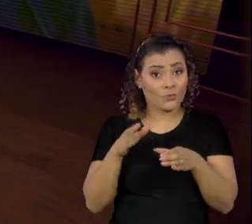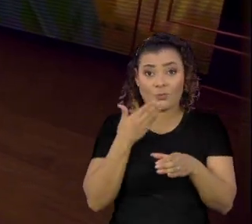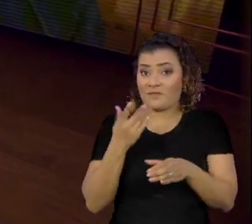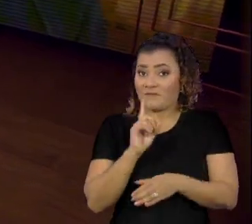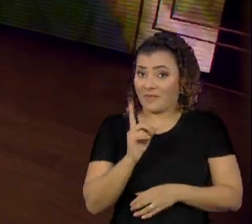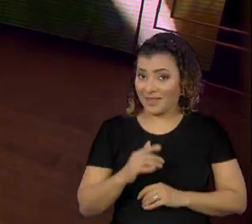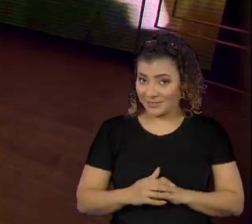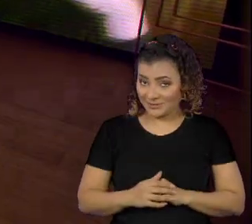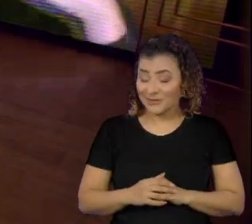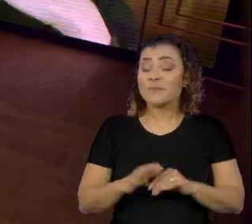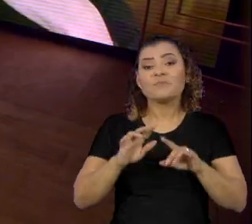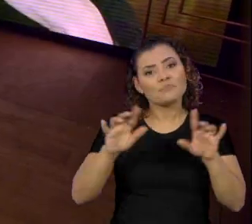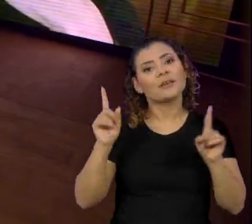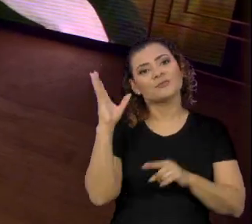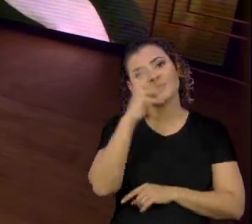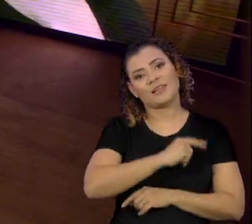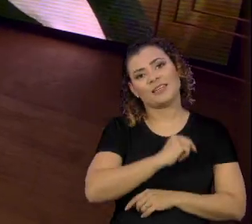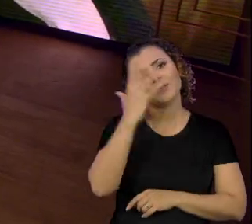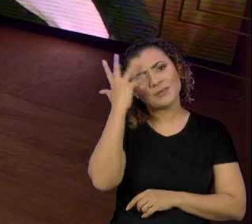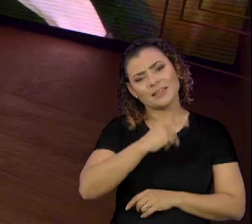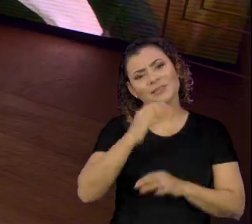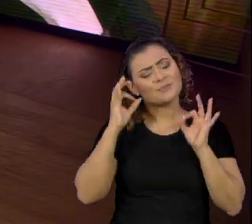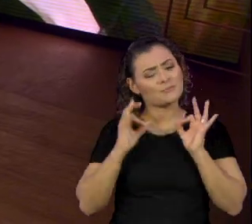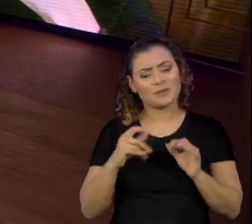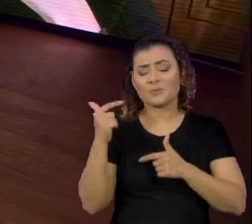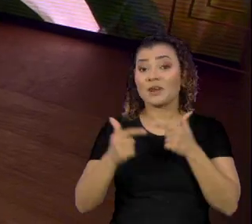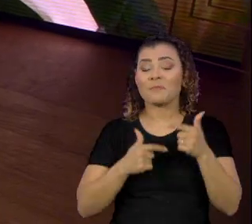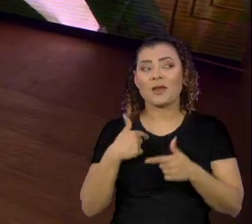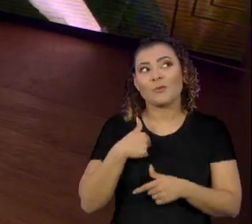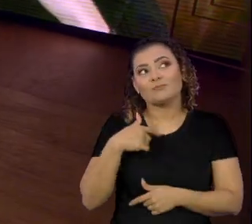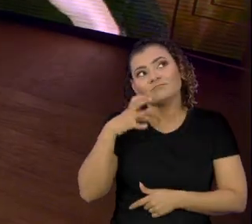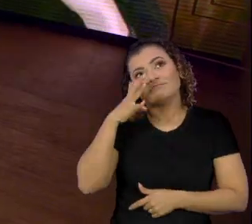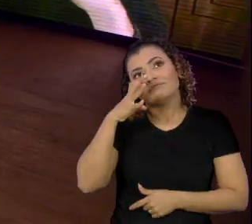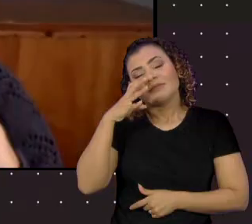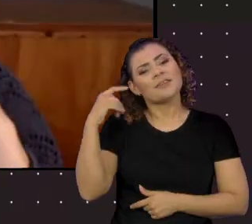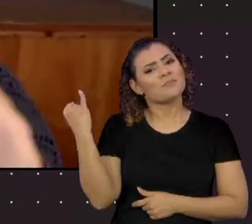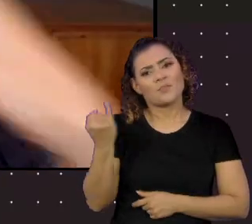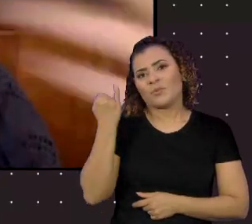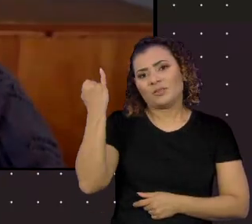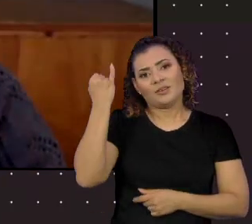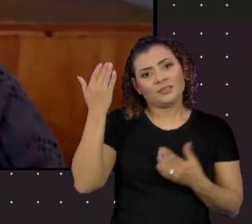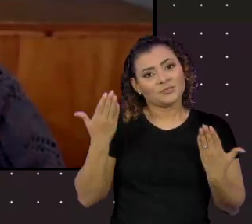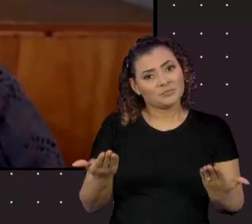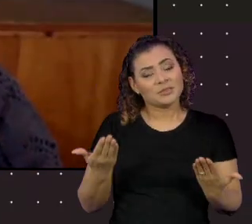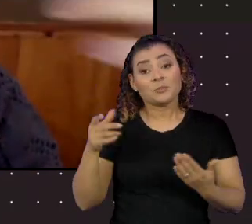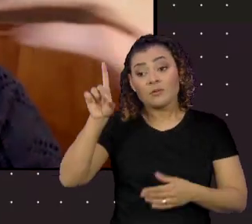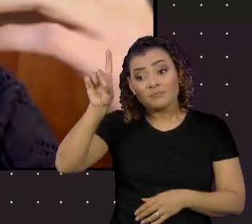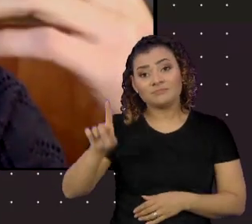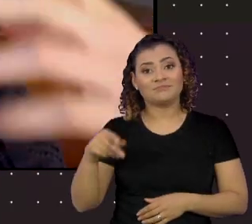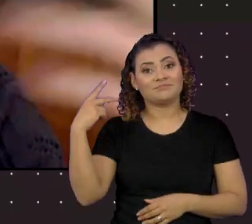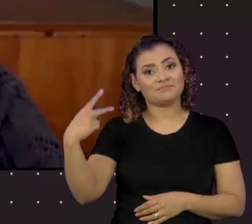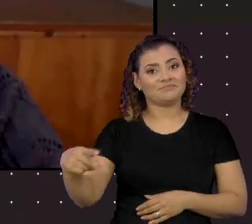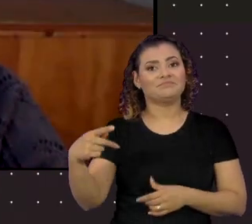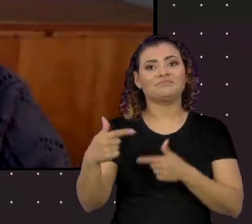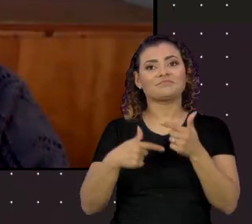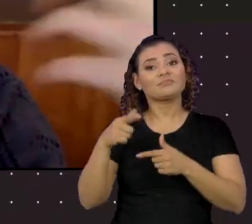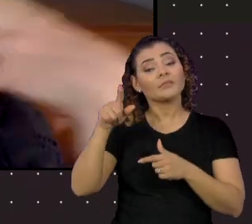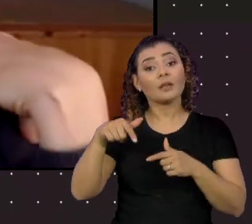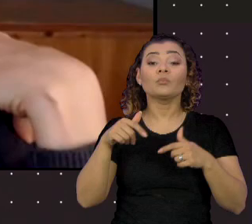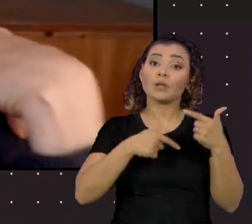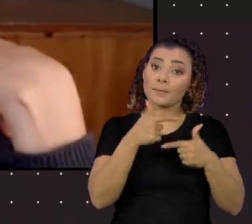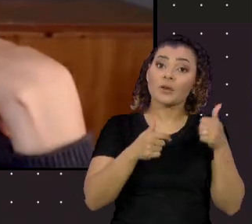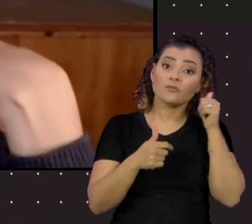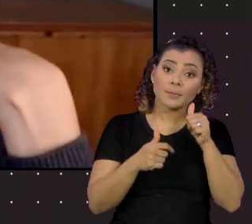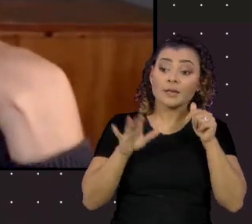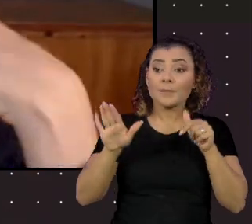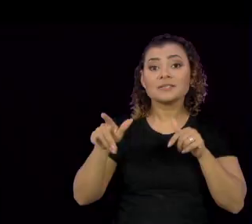fácil, mas foi muito lindo, é um trabalho que eu acho tão importante, assim, ele ter dirigido, né, um trabalho feminino, mas que ele